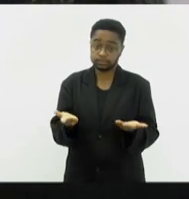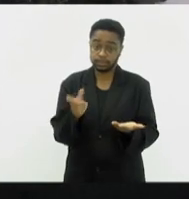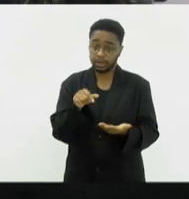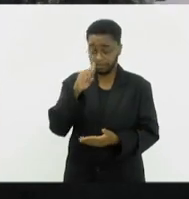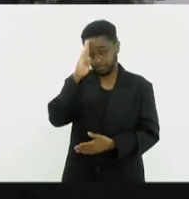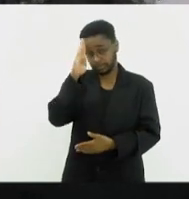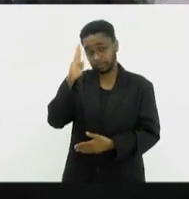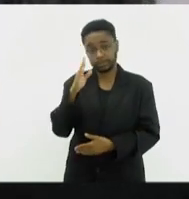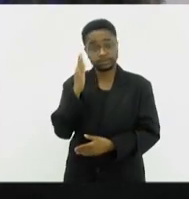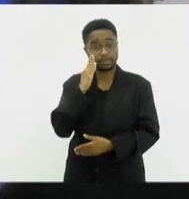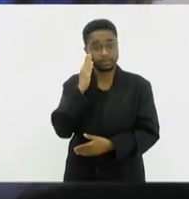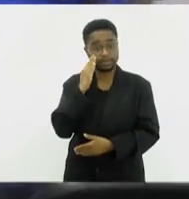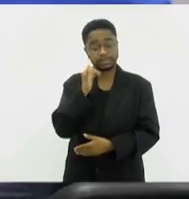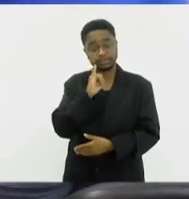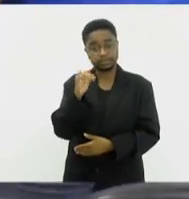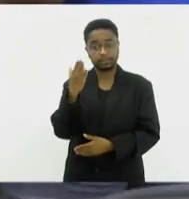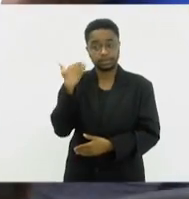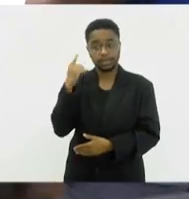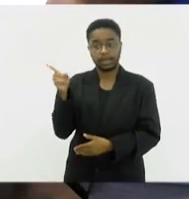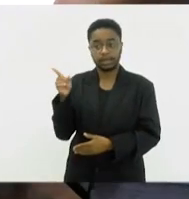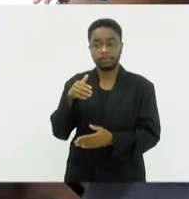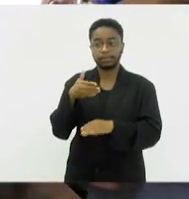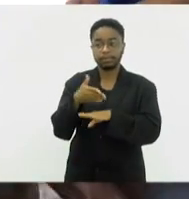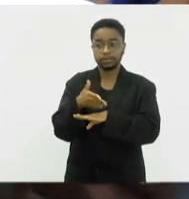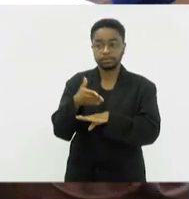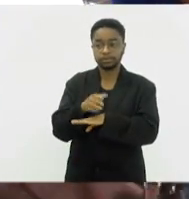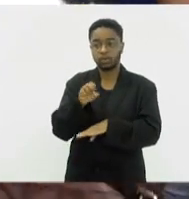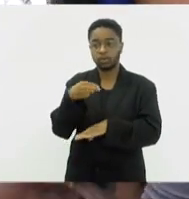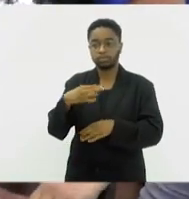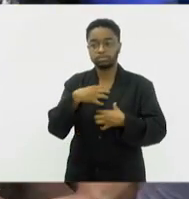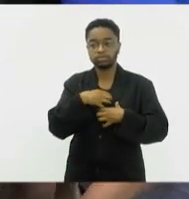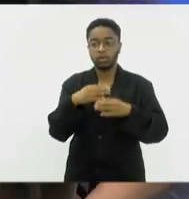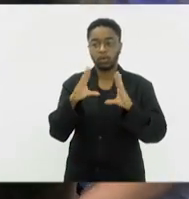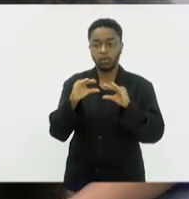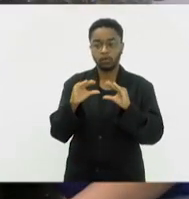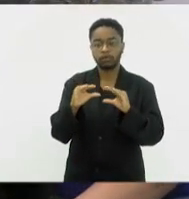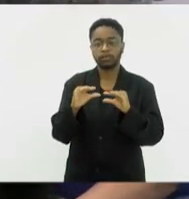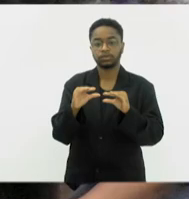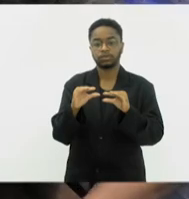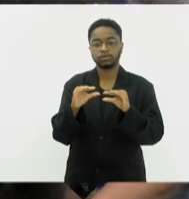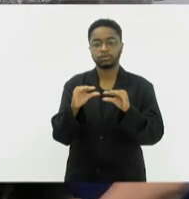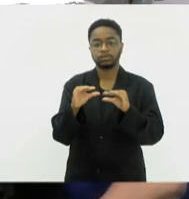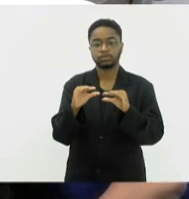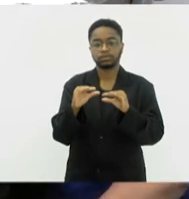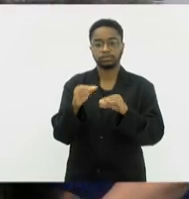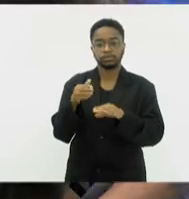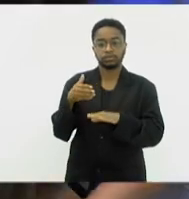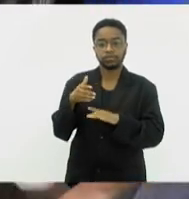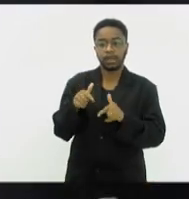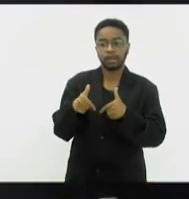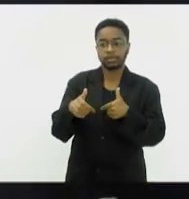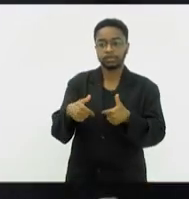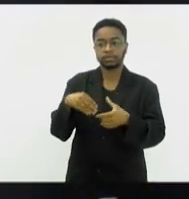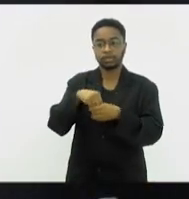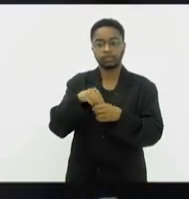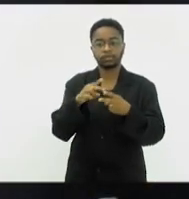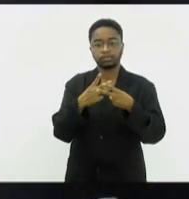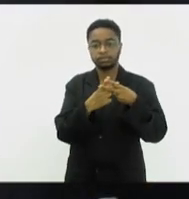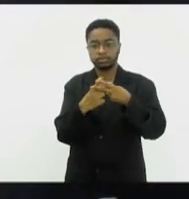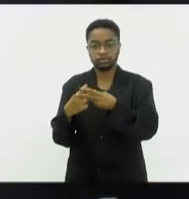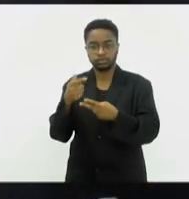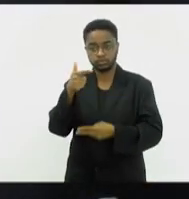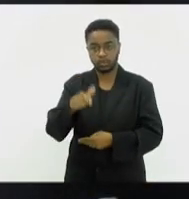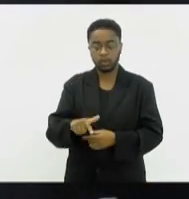fundamental saber se ele pertenceu, se ele se sente à vontade de atuar no interior do cárcere novamente,